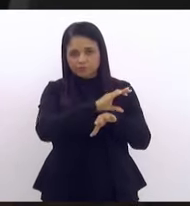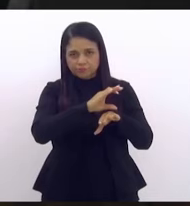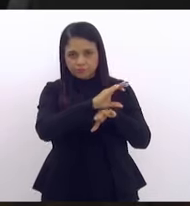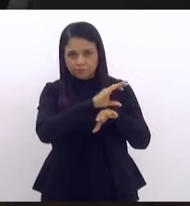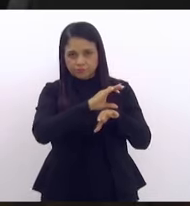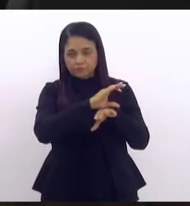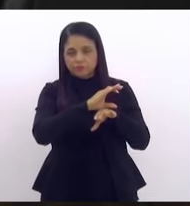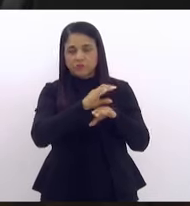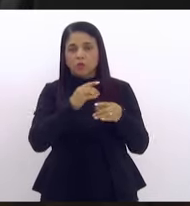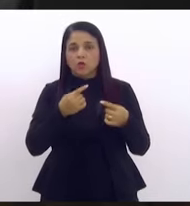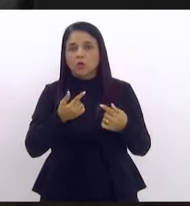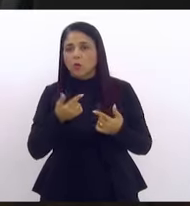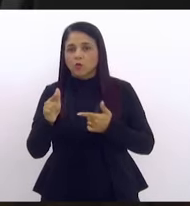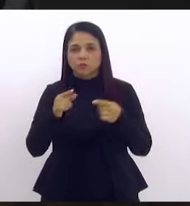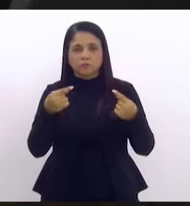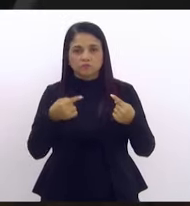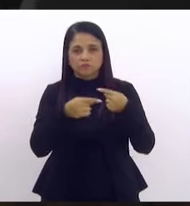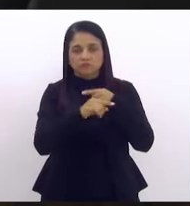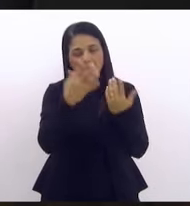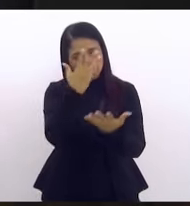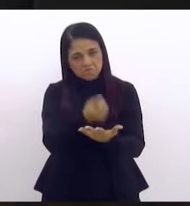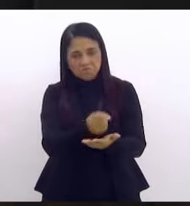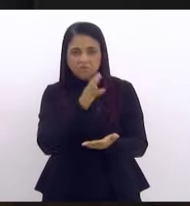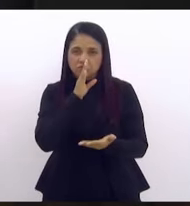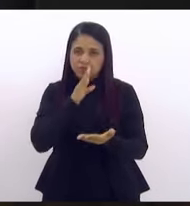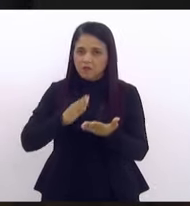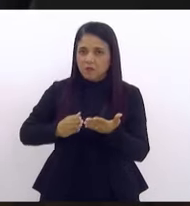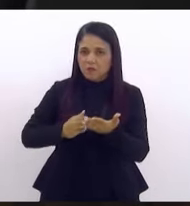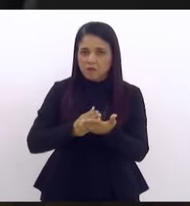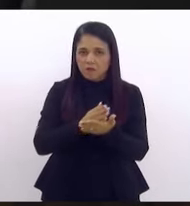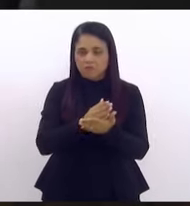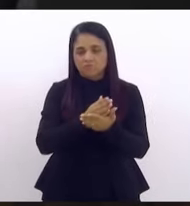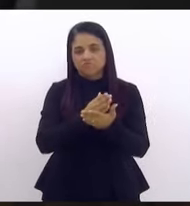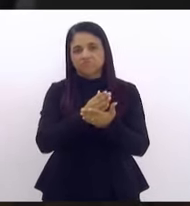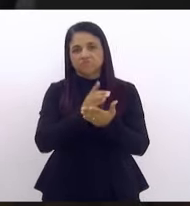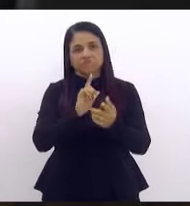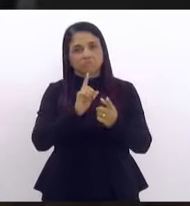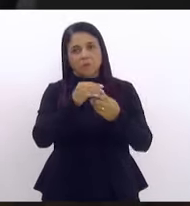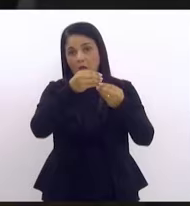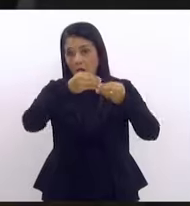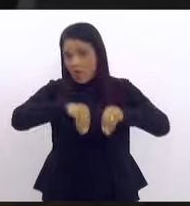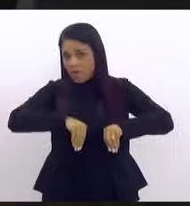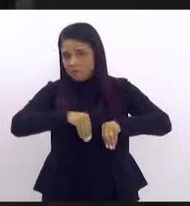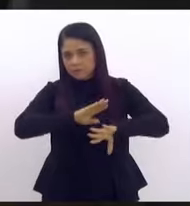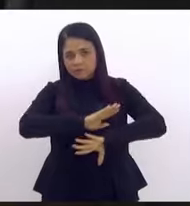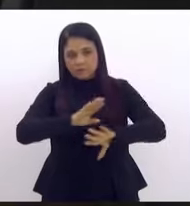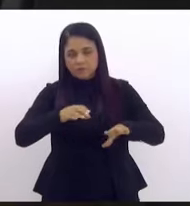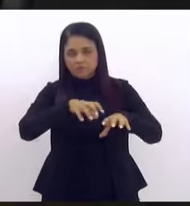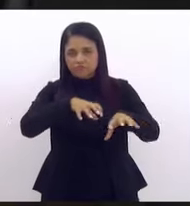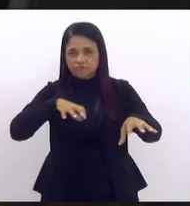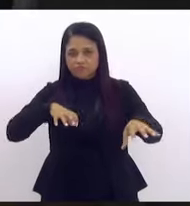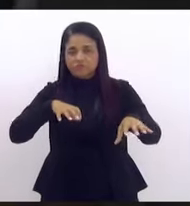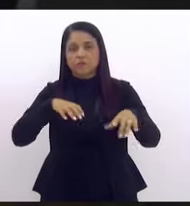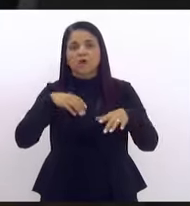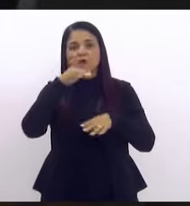foram contrárias. Os senhores que aprovam permaneçam como estão. Rejeitado. Em votação,